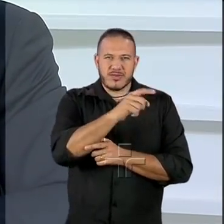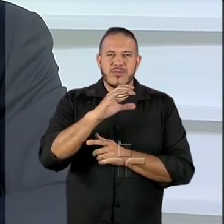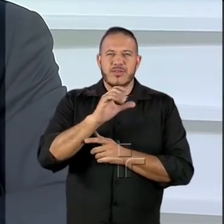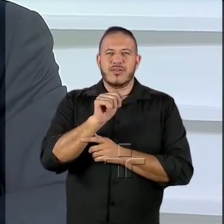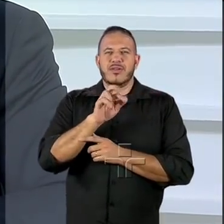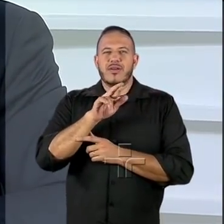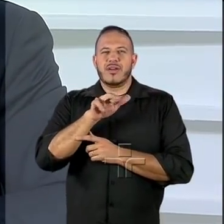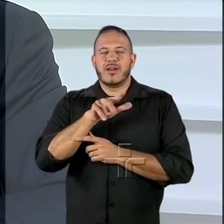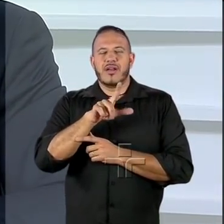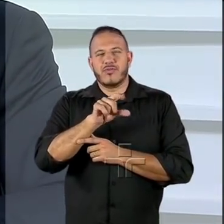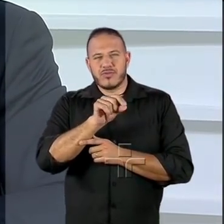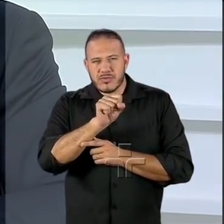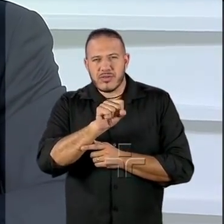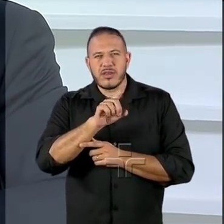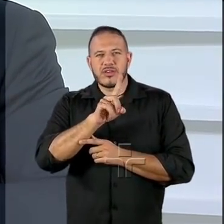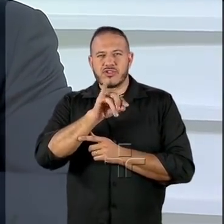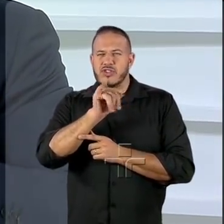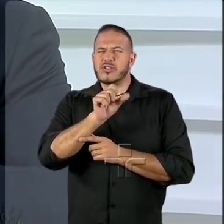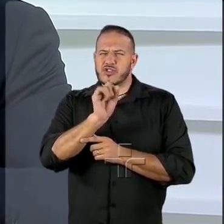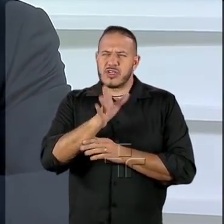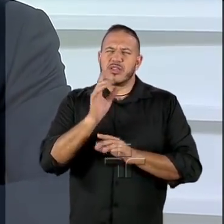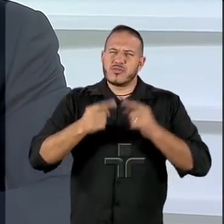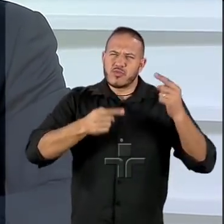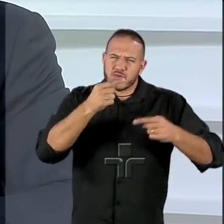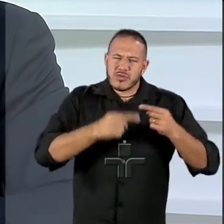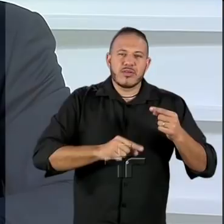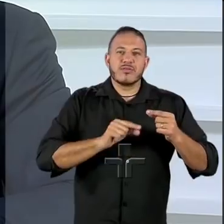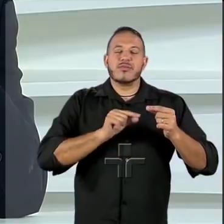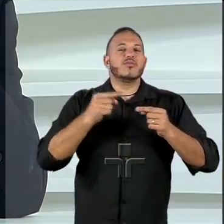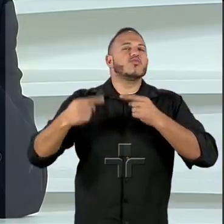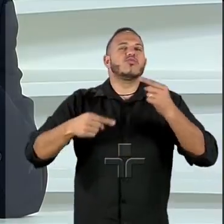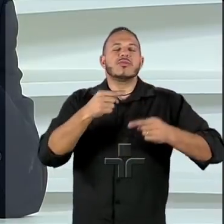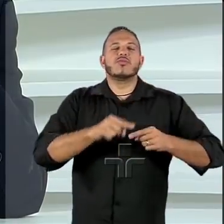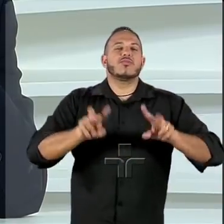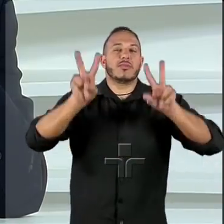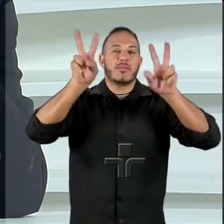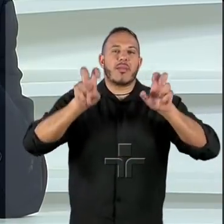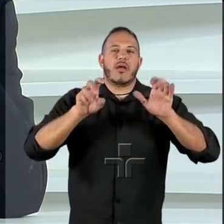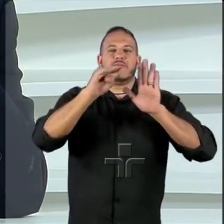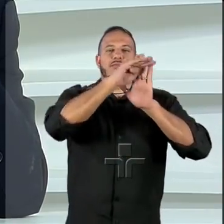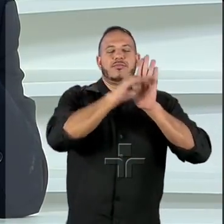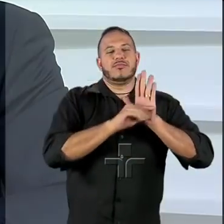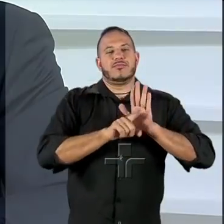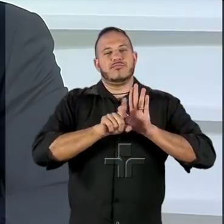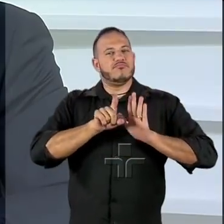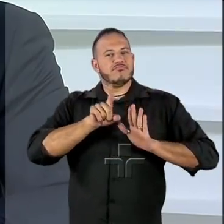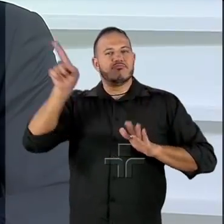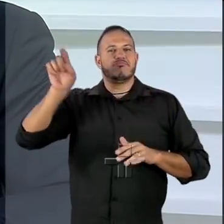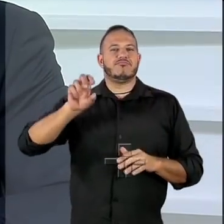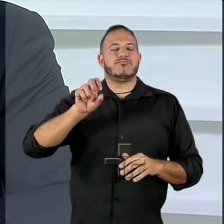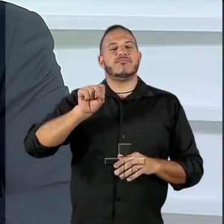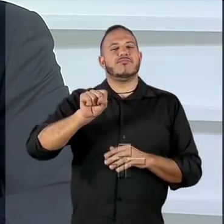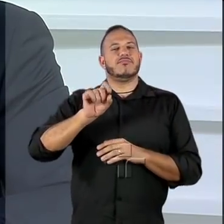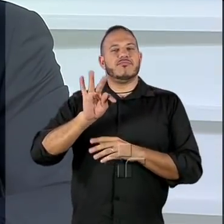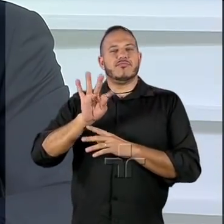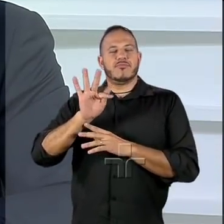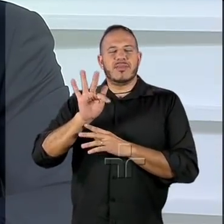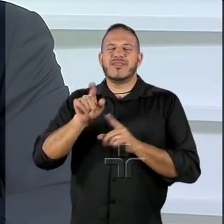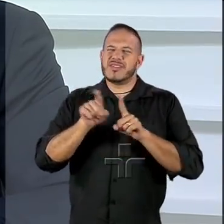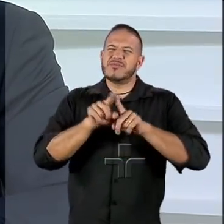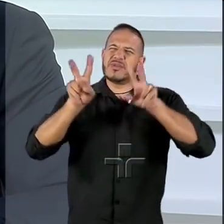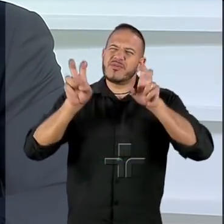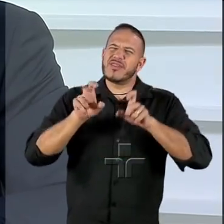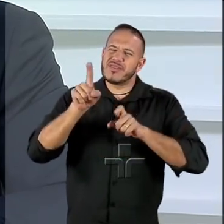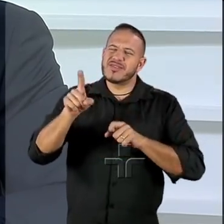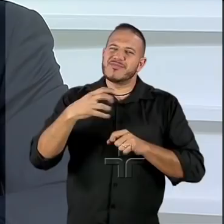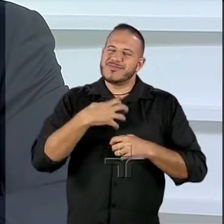trouxe, já foi debatido aqui, que é a discussão sobre a pauta do Supremo. É um item que também me incomoda e eu